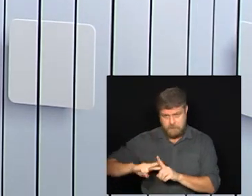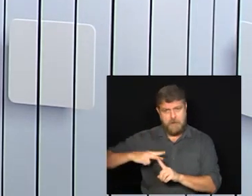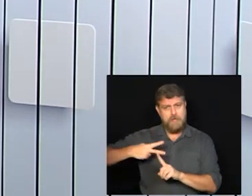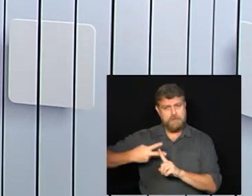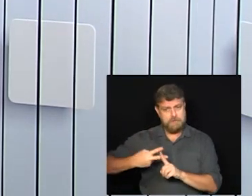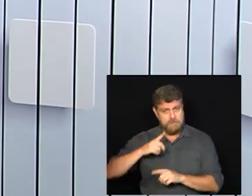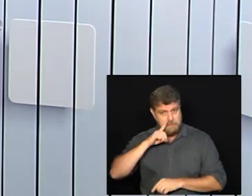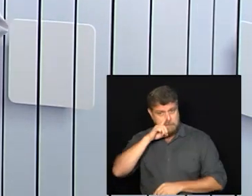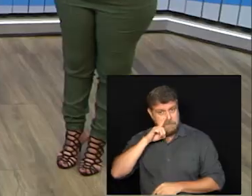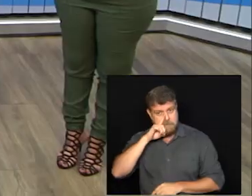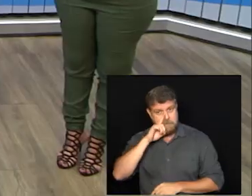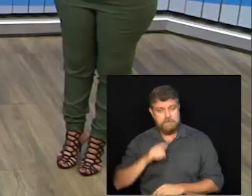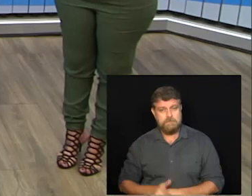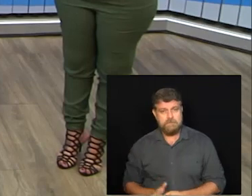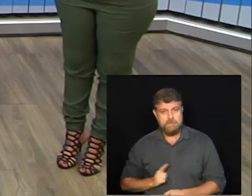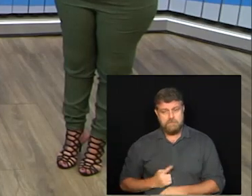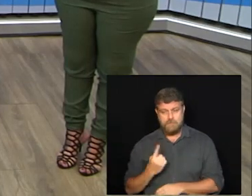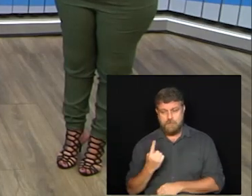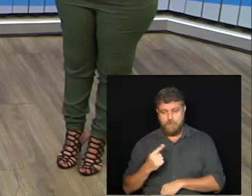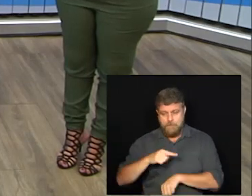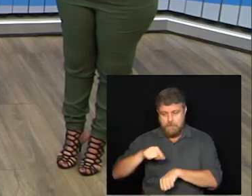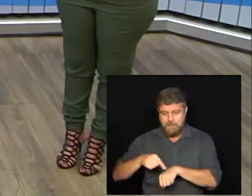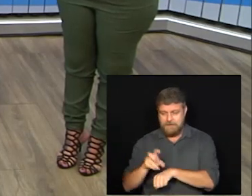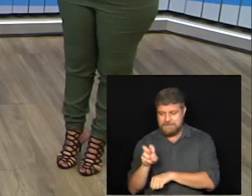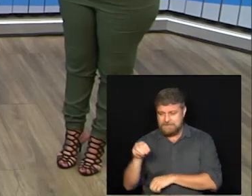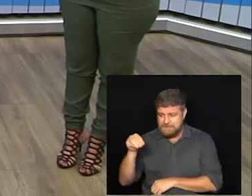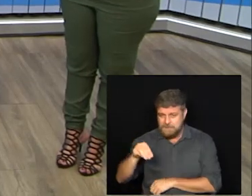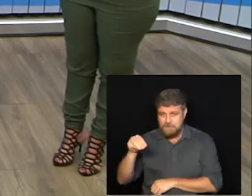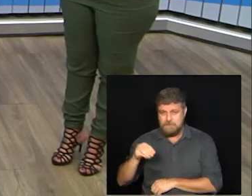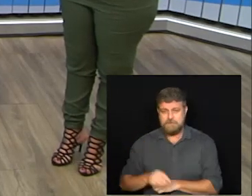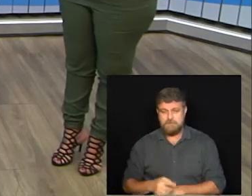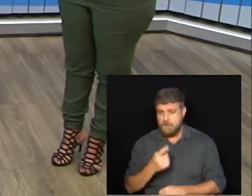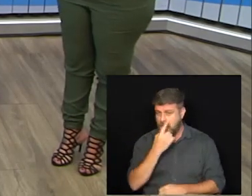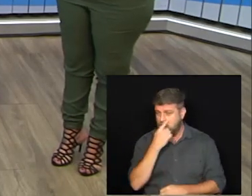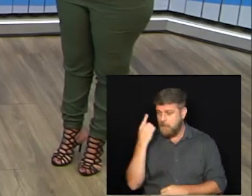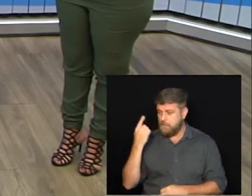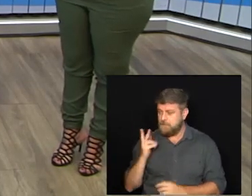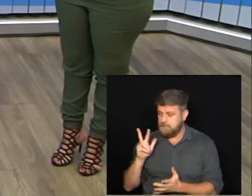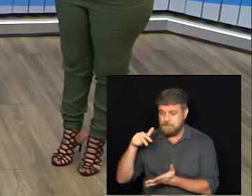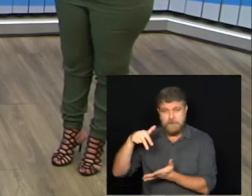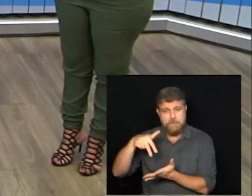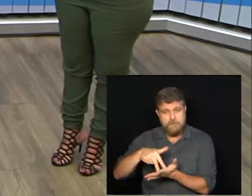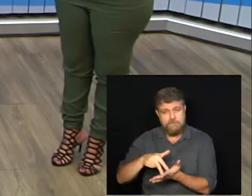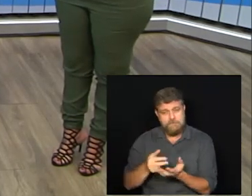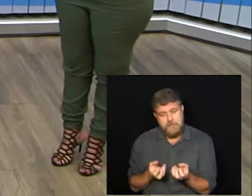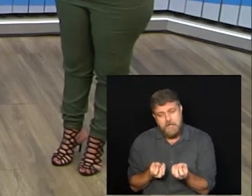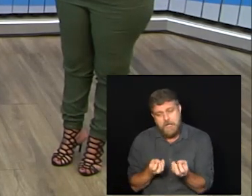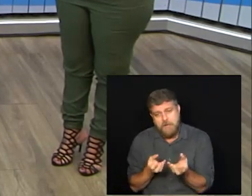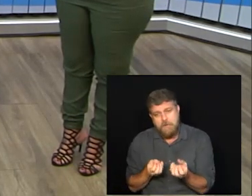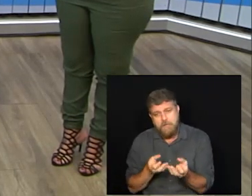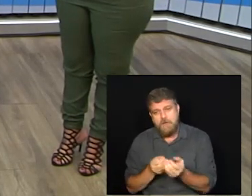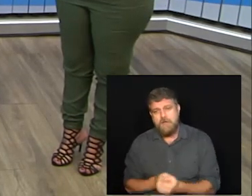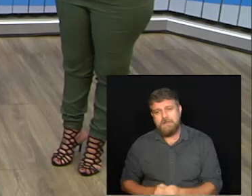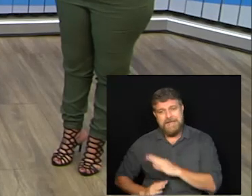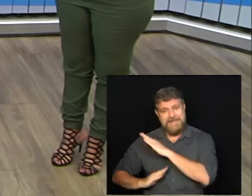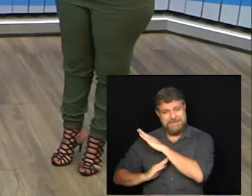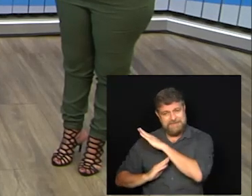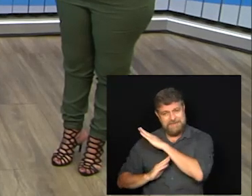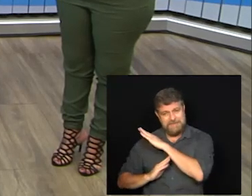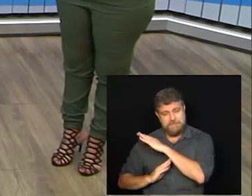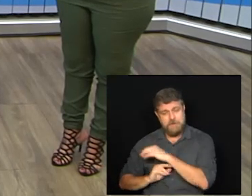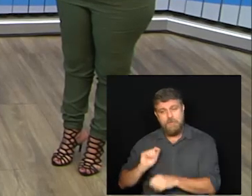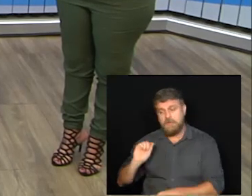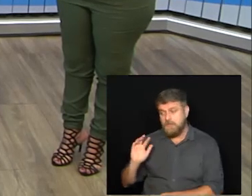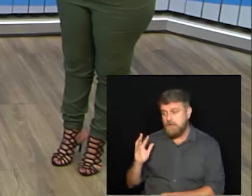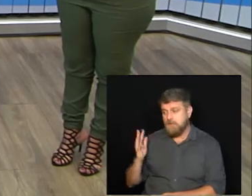momento agora, 1h05, a Mina Abreu já está de volta aqui aos nossos estúdios para falar sobre as notícias do Legislativo